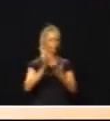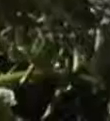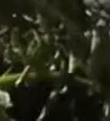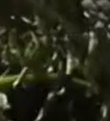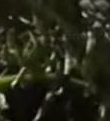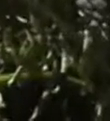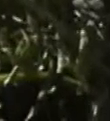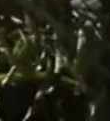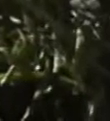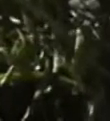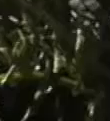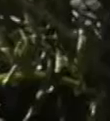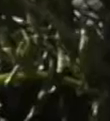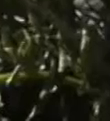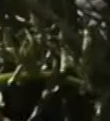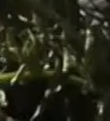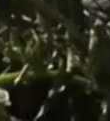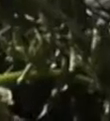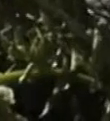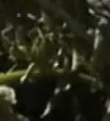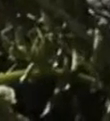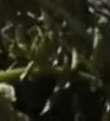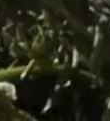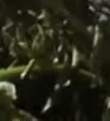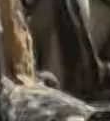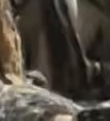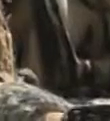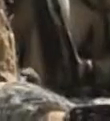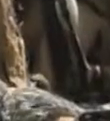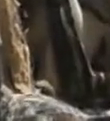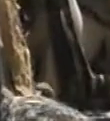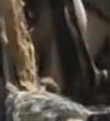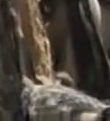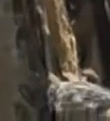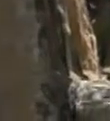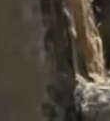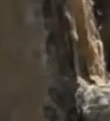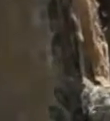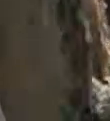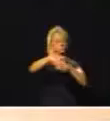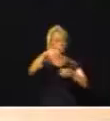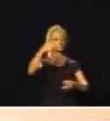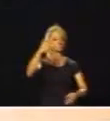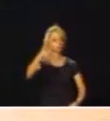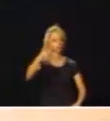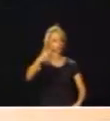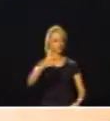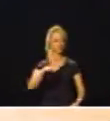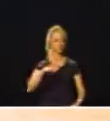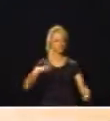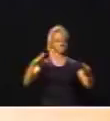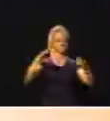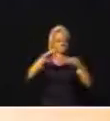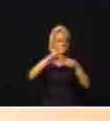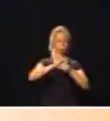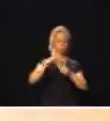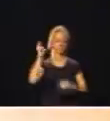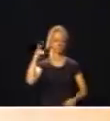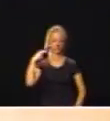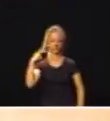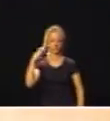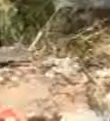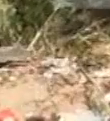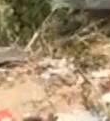Miranda para os veículos que forem flang grados jogando lixo em terrenos baldios e ruas Paulo Miranda defendeu a iniciativa